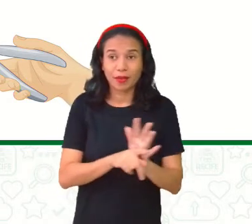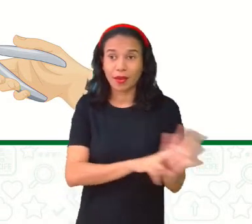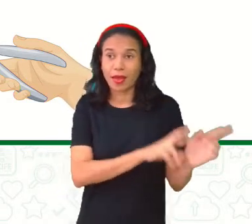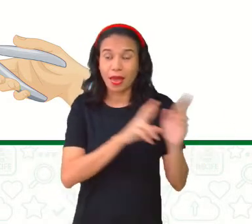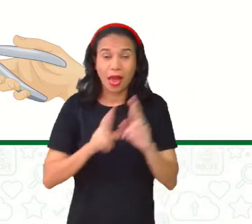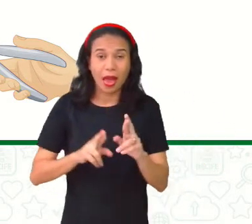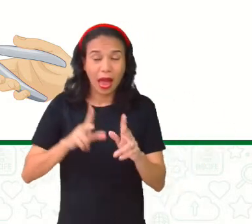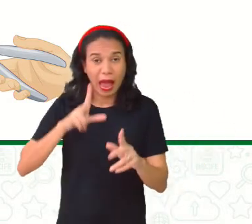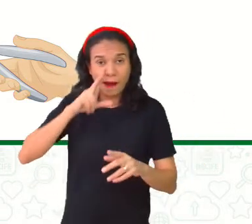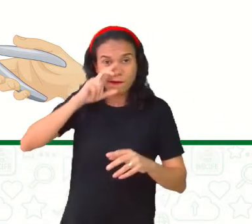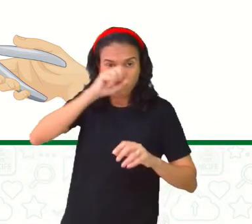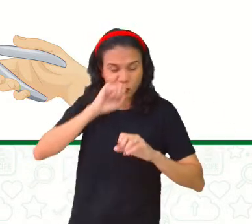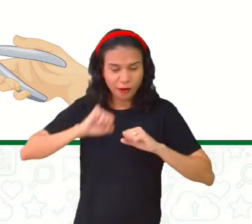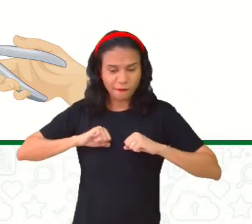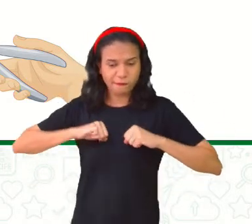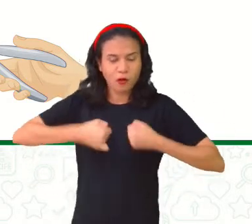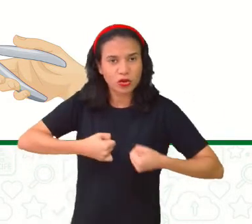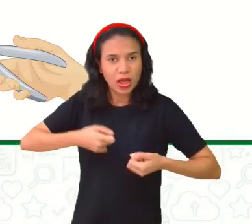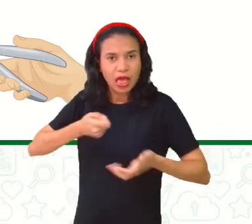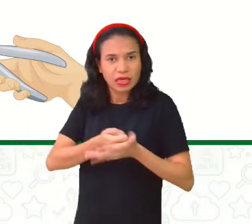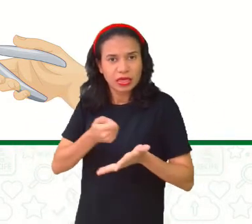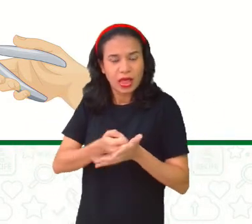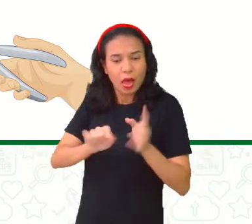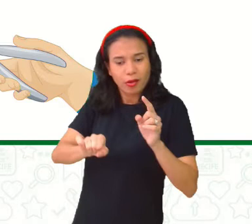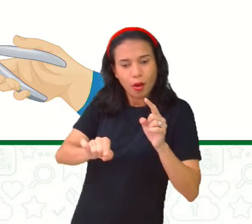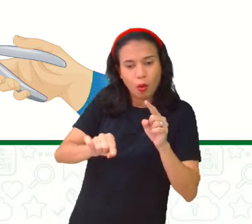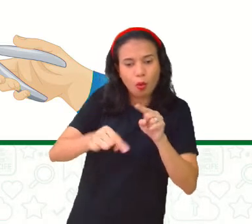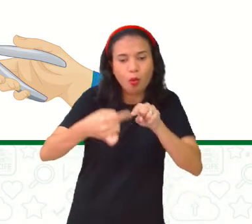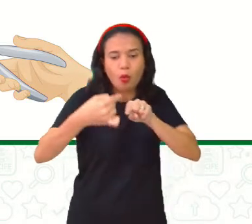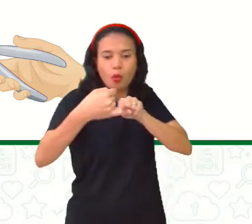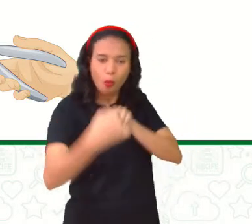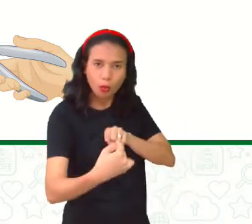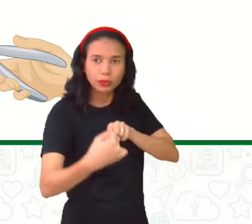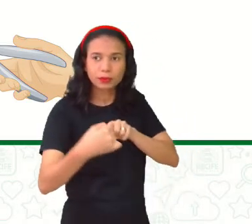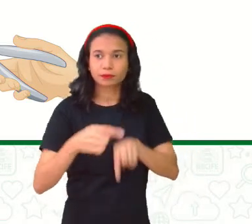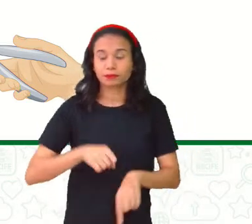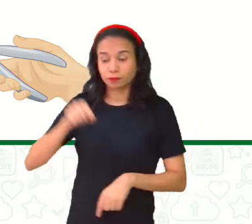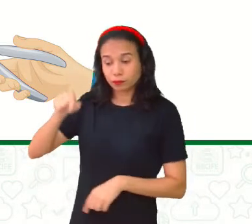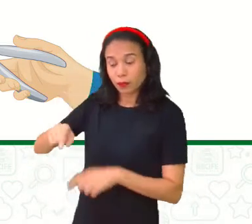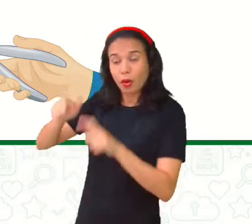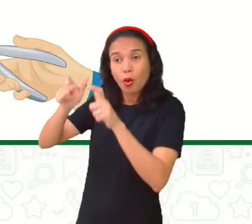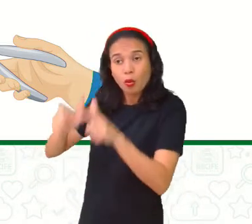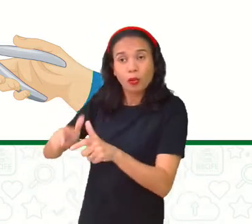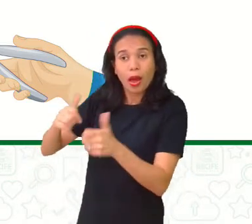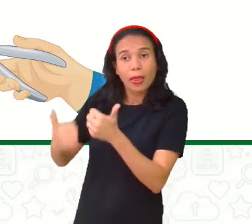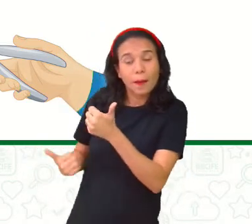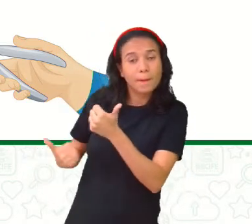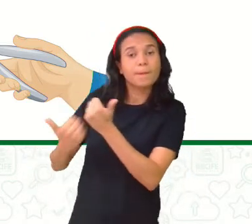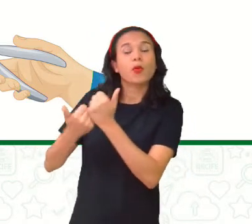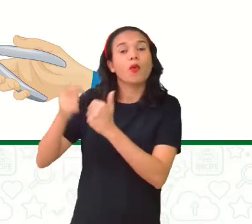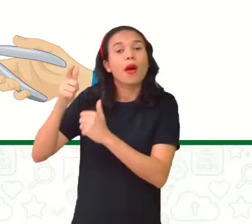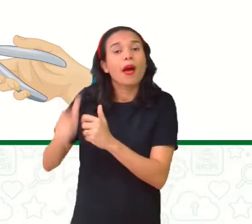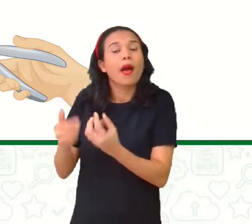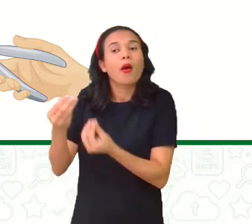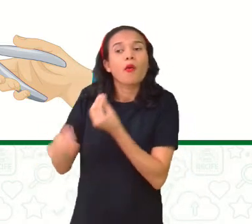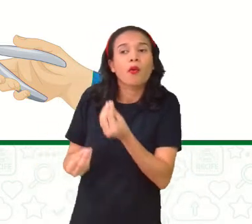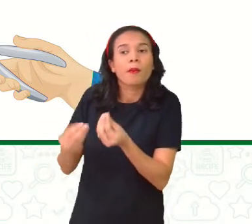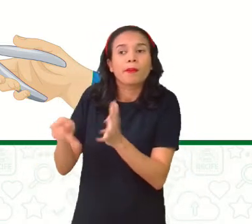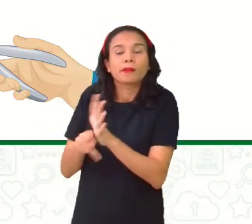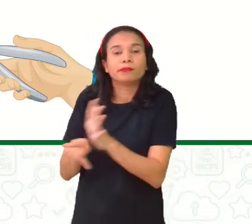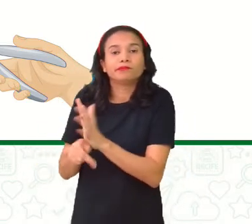resistente é aquela que se opõe àquele movimento, né? E o ponto de apoio é onde a alavanca vai